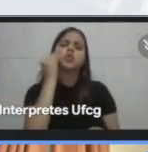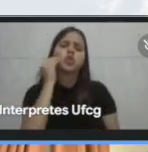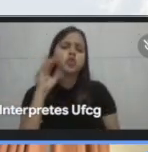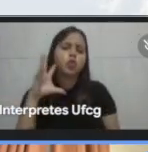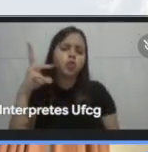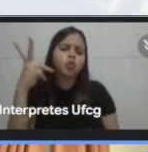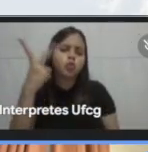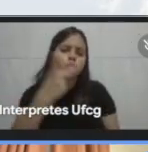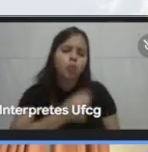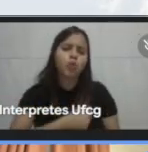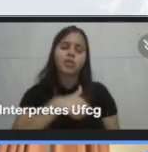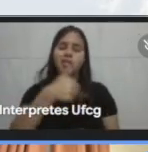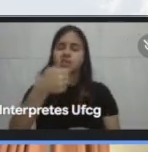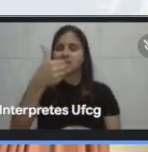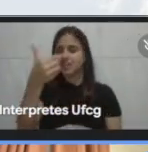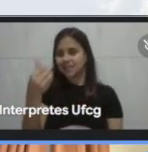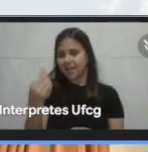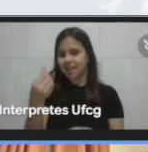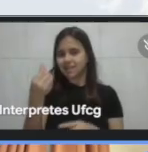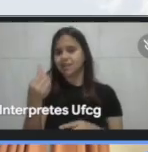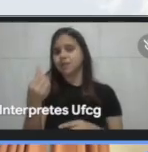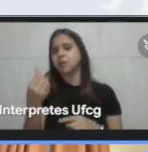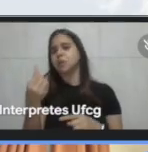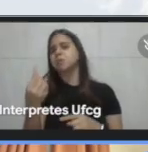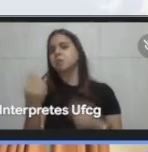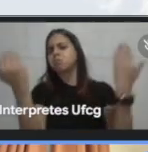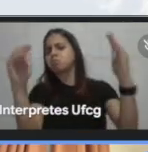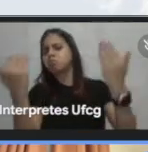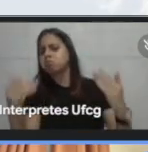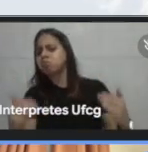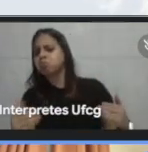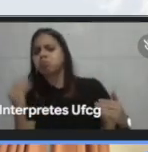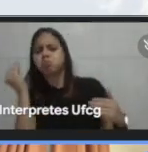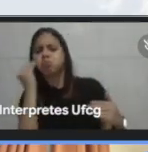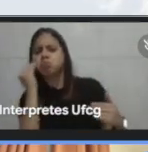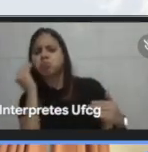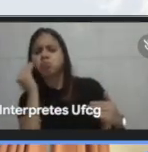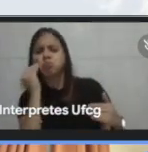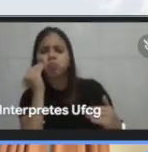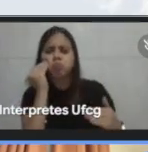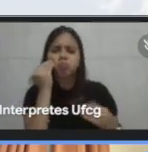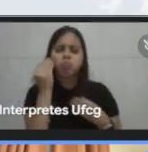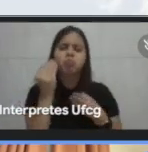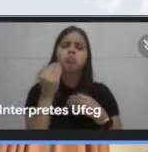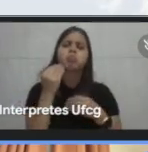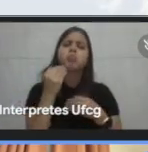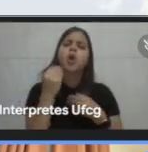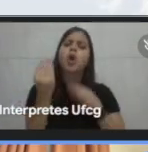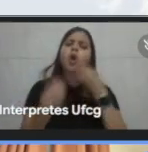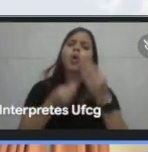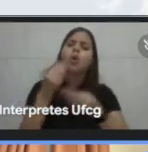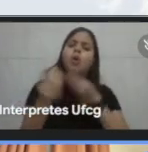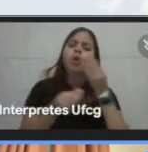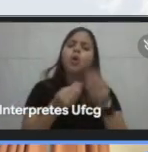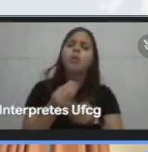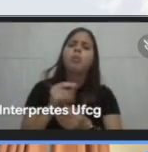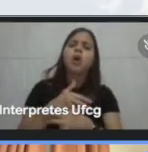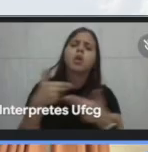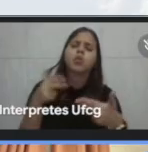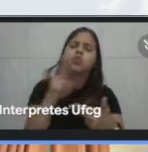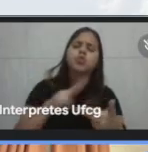simulações, a gente fez 16 simulações, justamente para testar como essas variáveis elas se comportam no